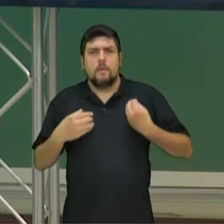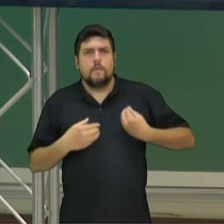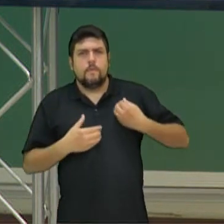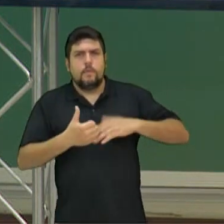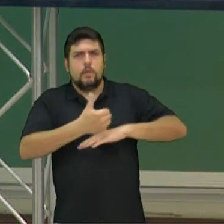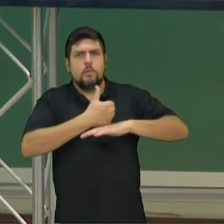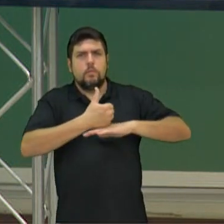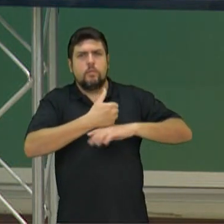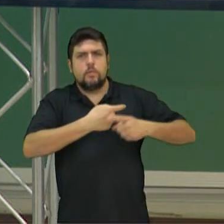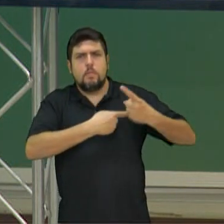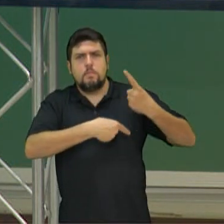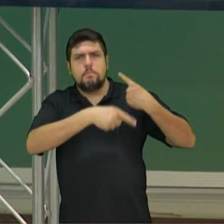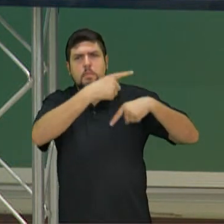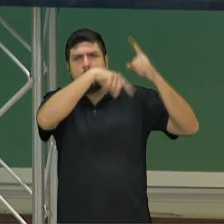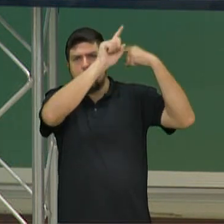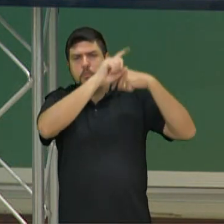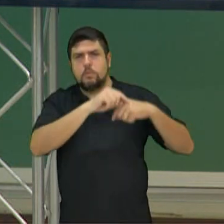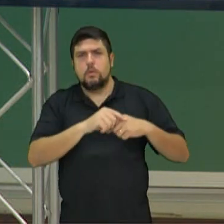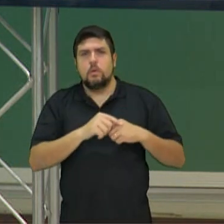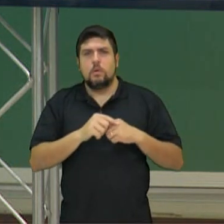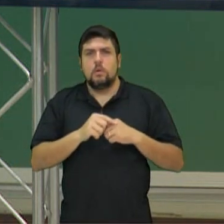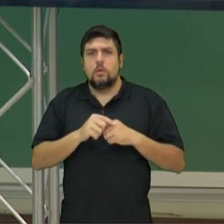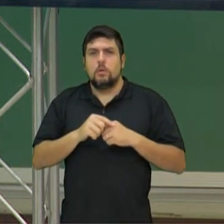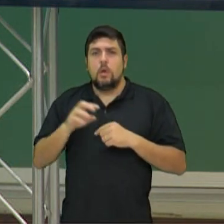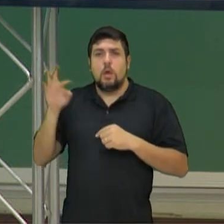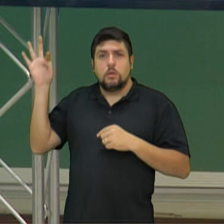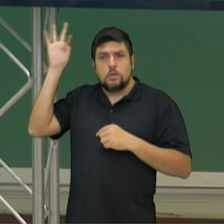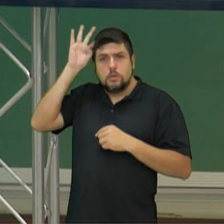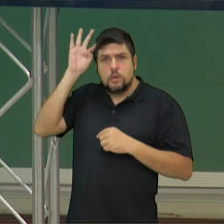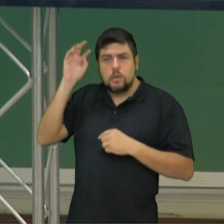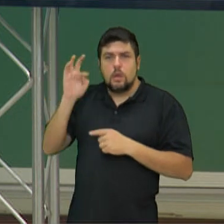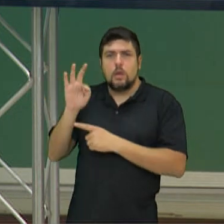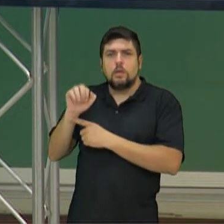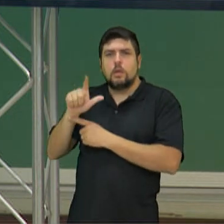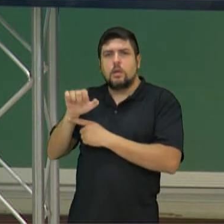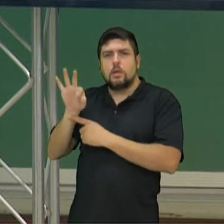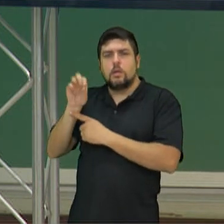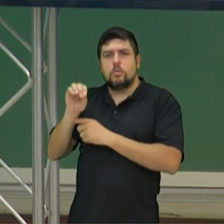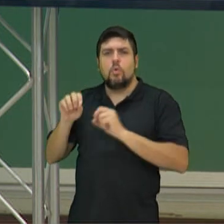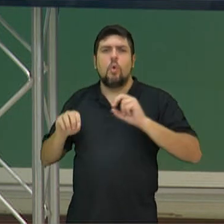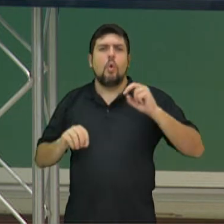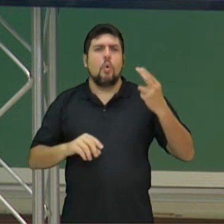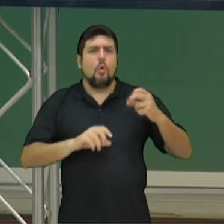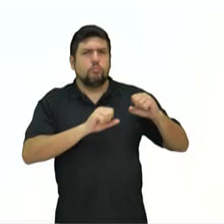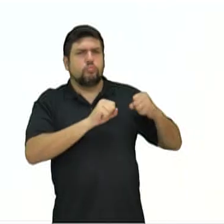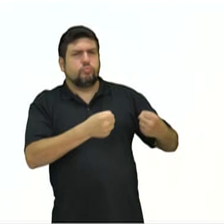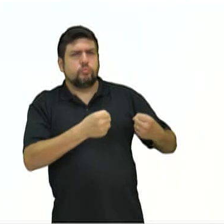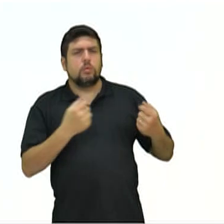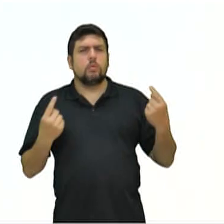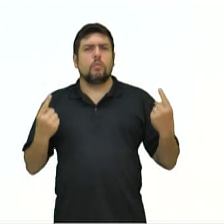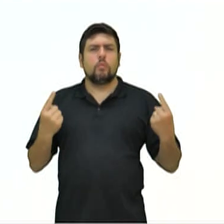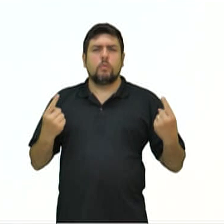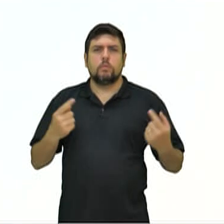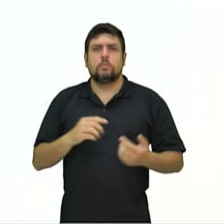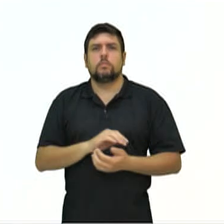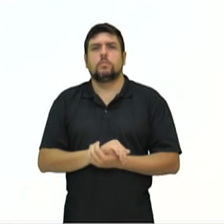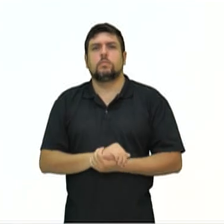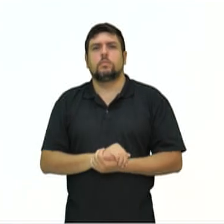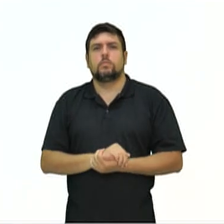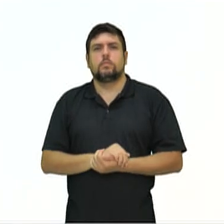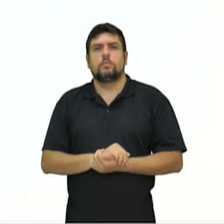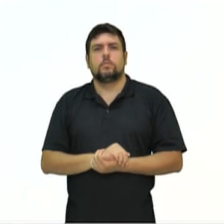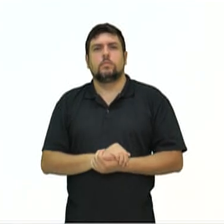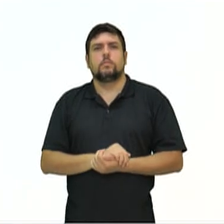dele? Talent or hard work? Number 2. Does it say with